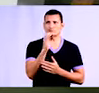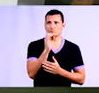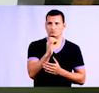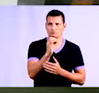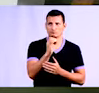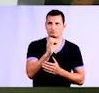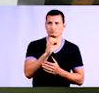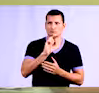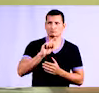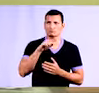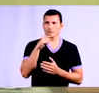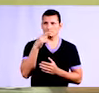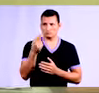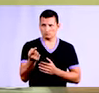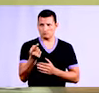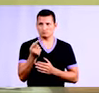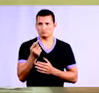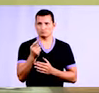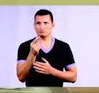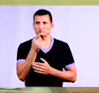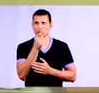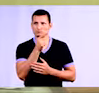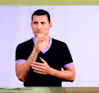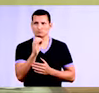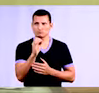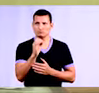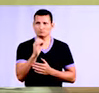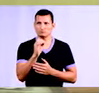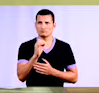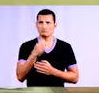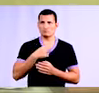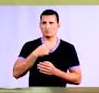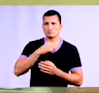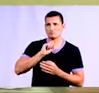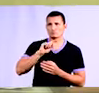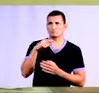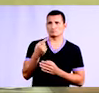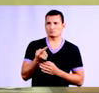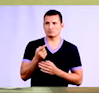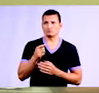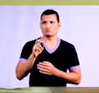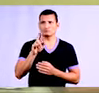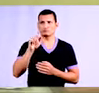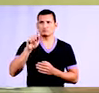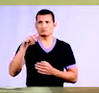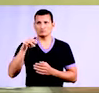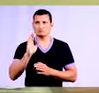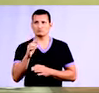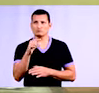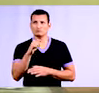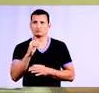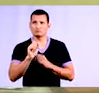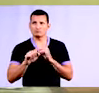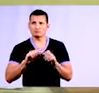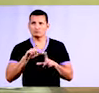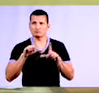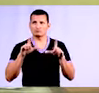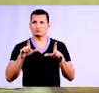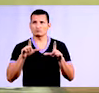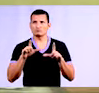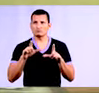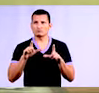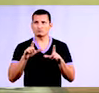próximo processo da professora já vai ocorrer depois do meu. Aí o GM já carrega ele automaticamente